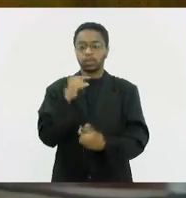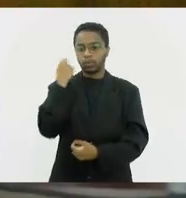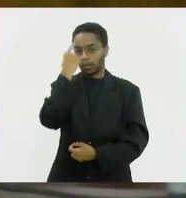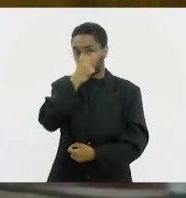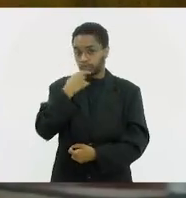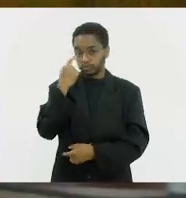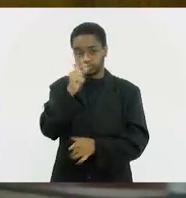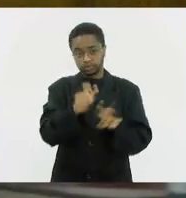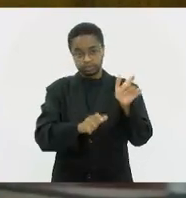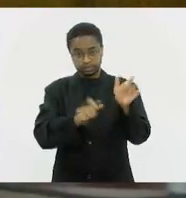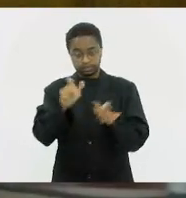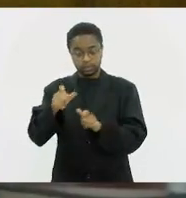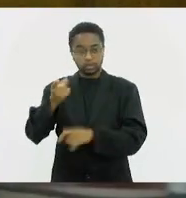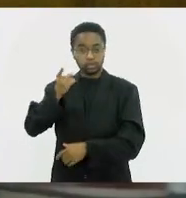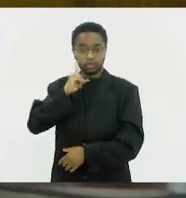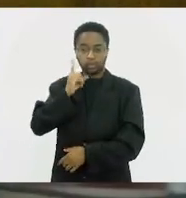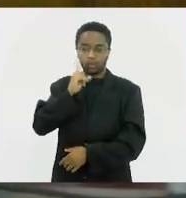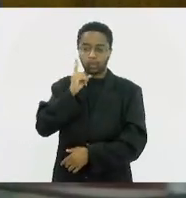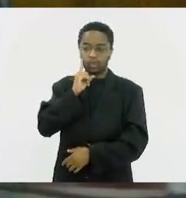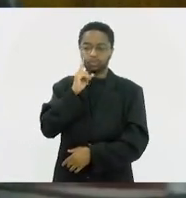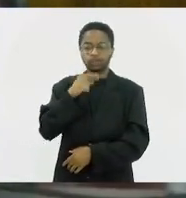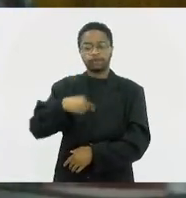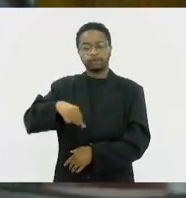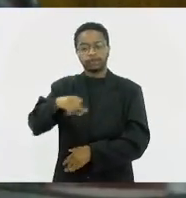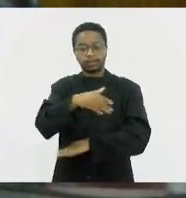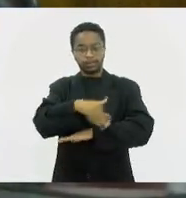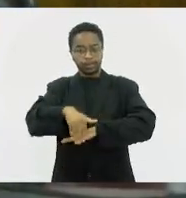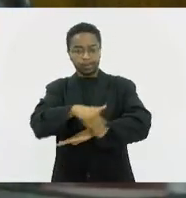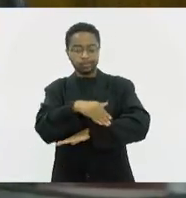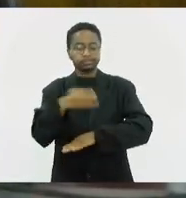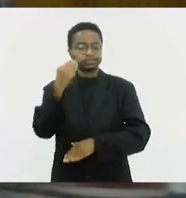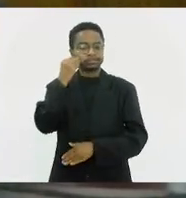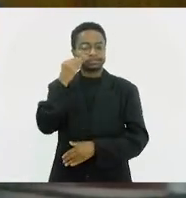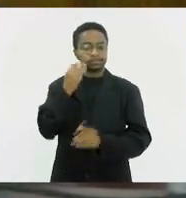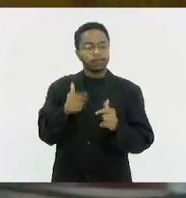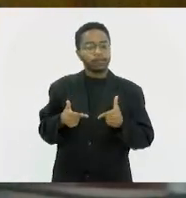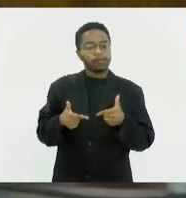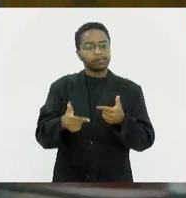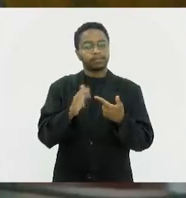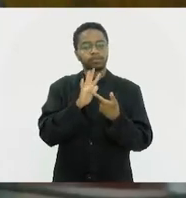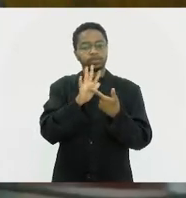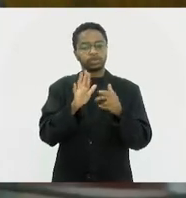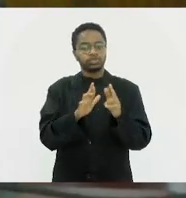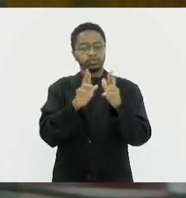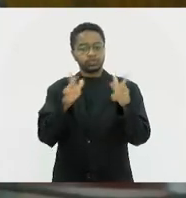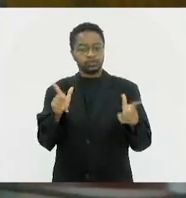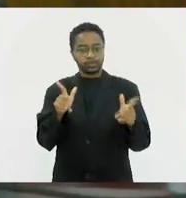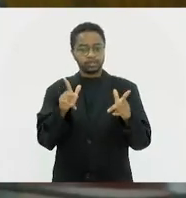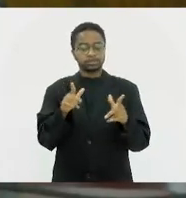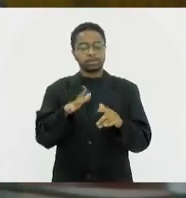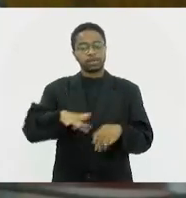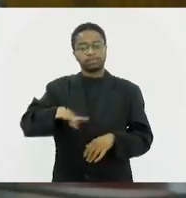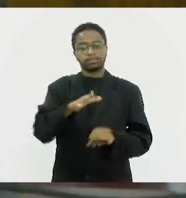pessoas que estão todo dia nas ruas, tentando fazer a diferença na